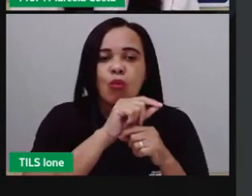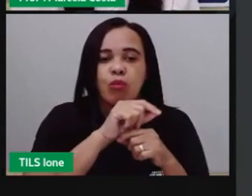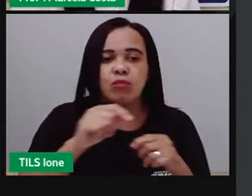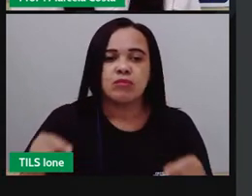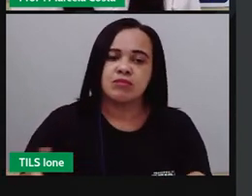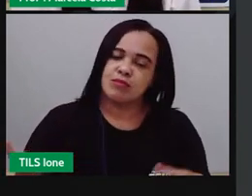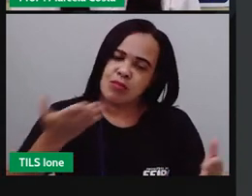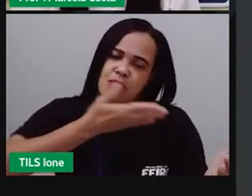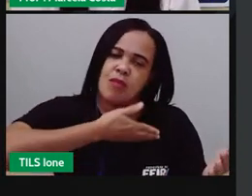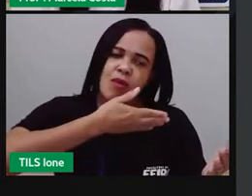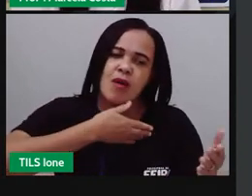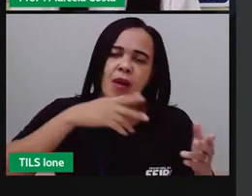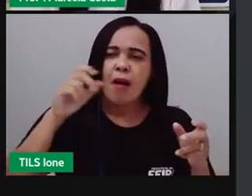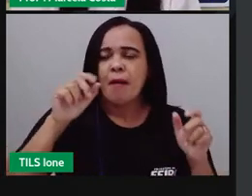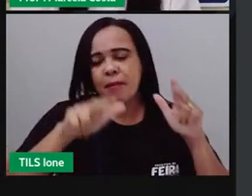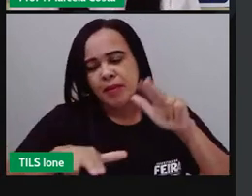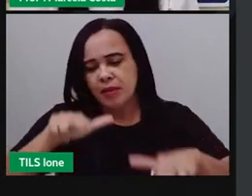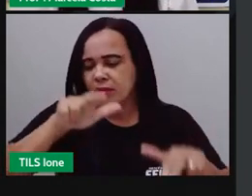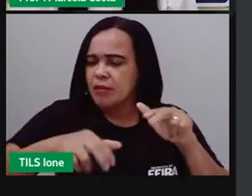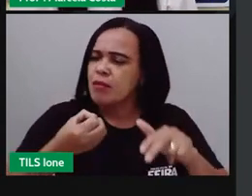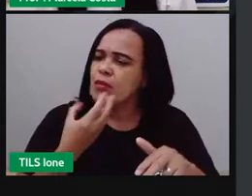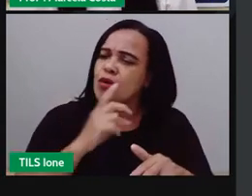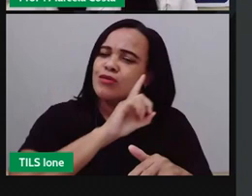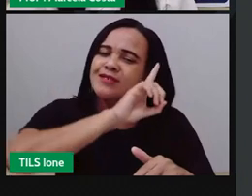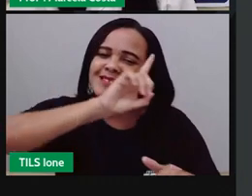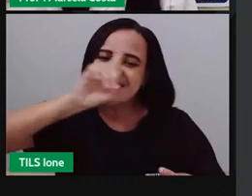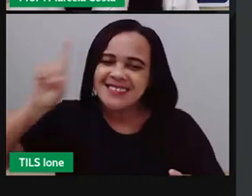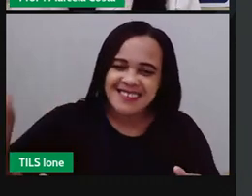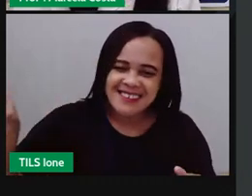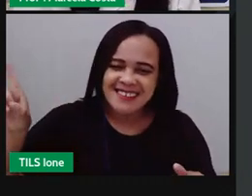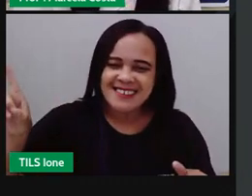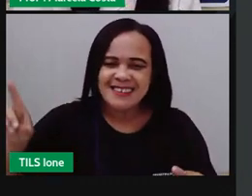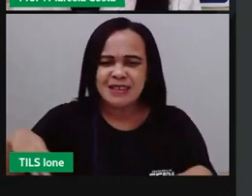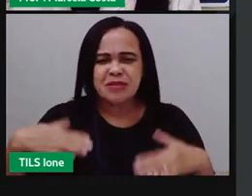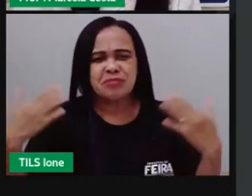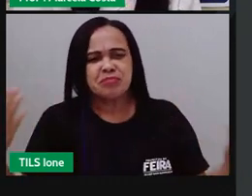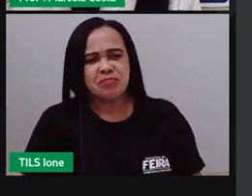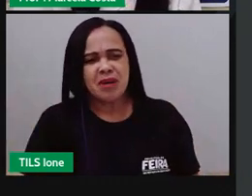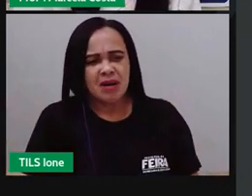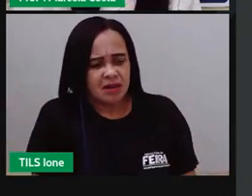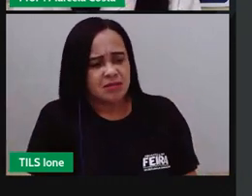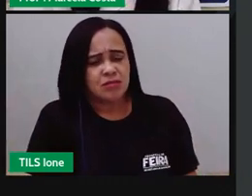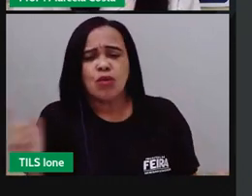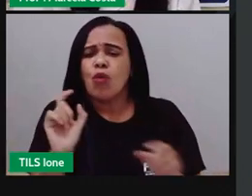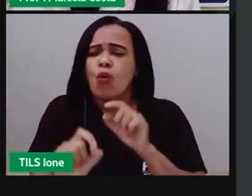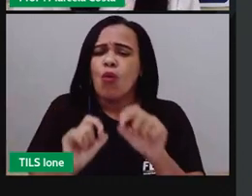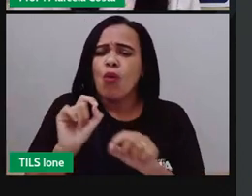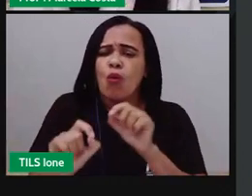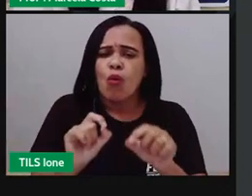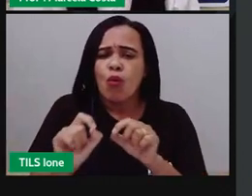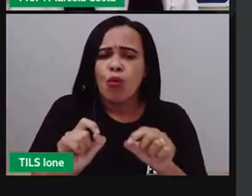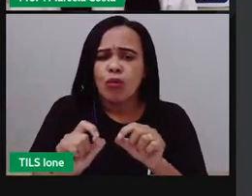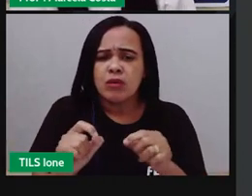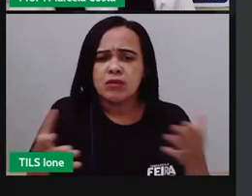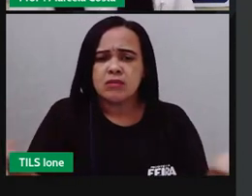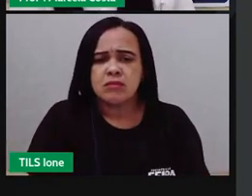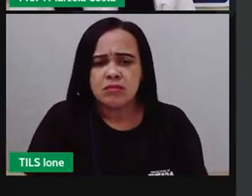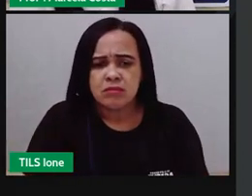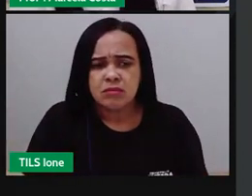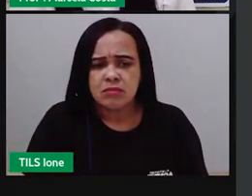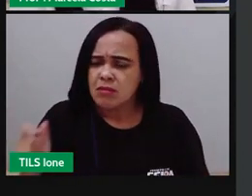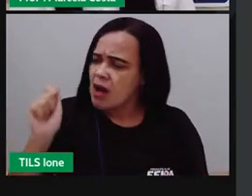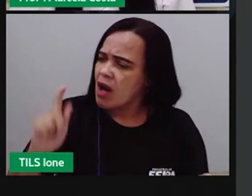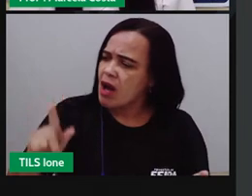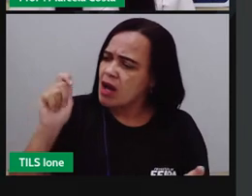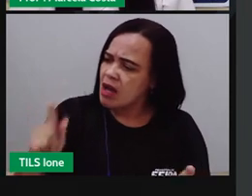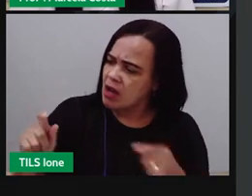camaleão, muito bom dia a você. Mas por que é essa agora? O amigo está azul